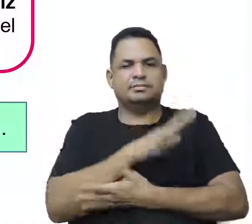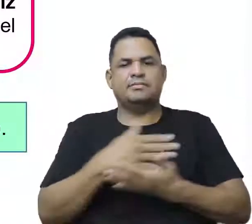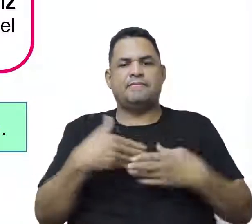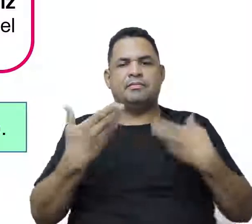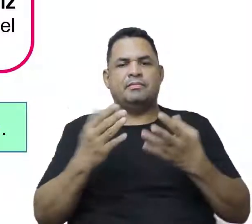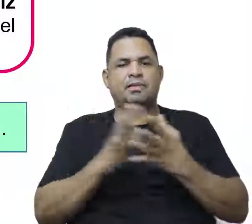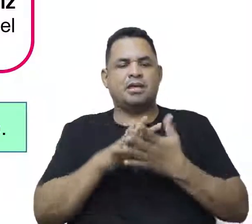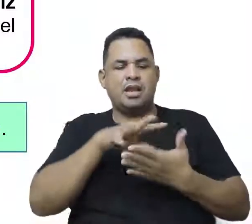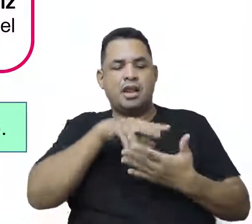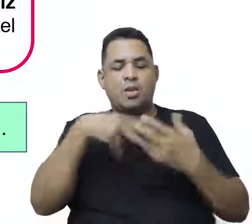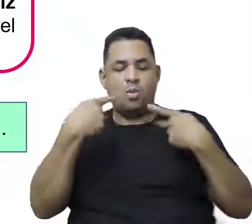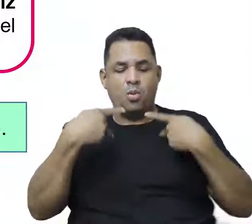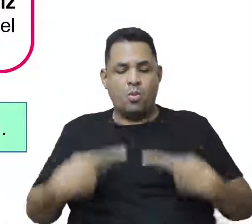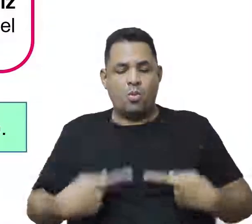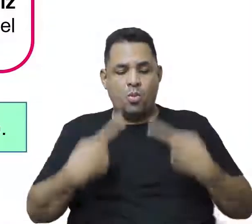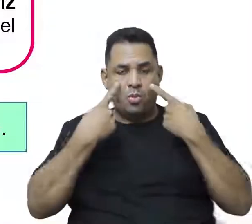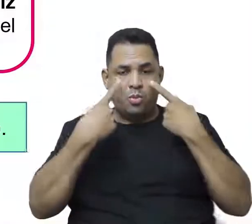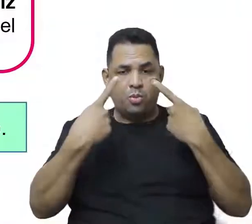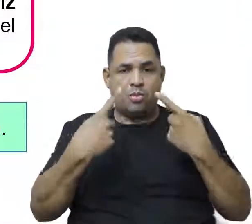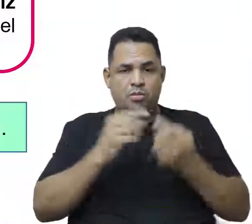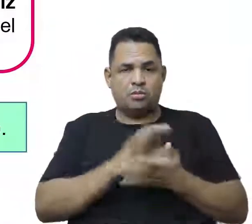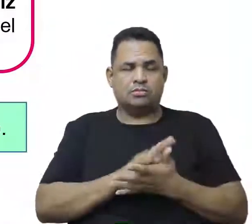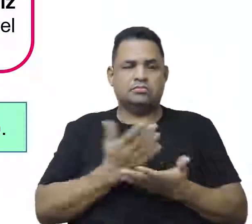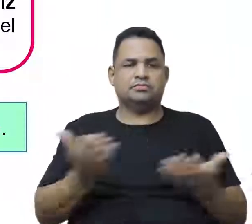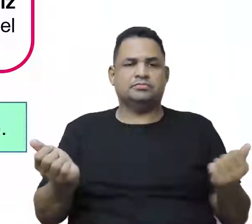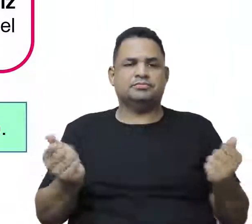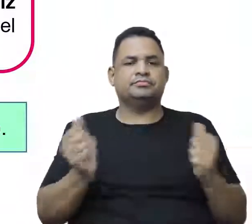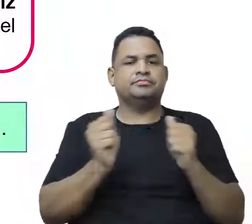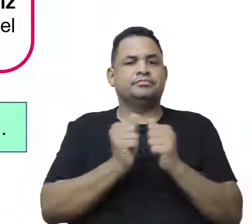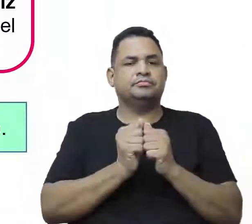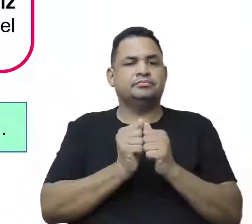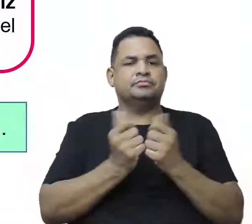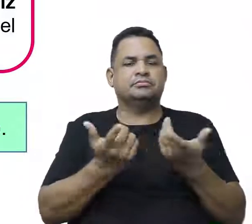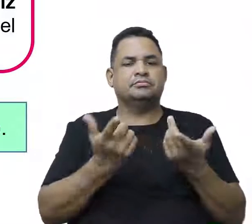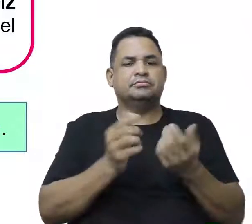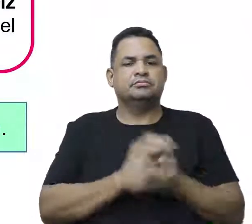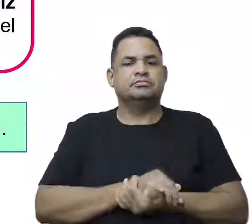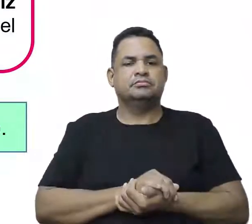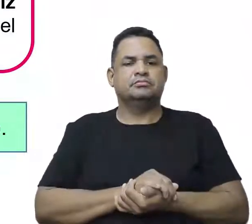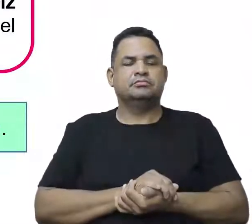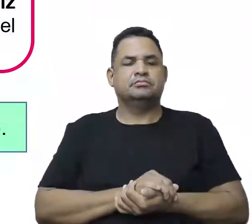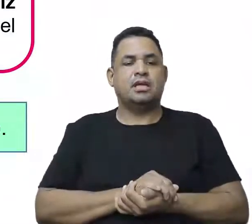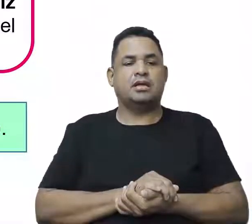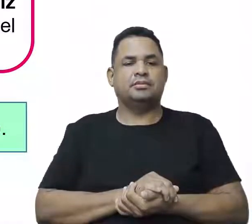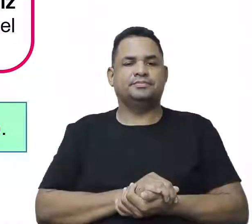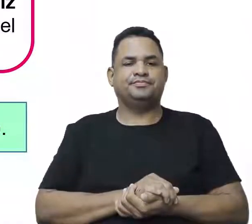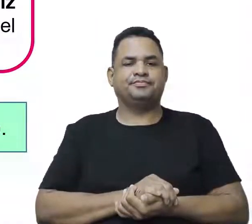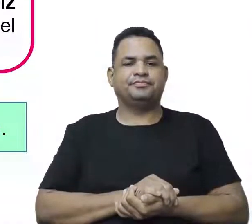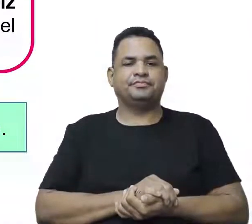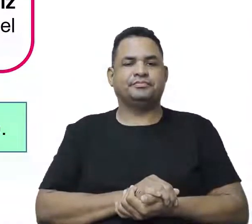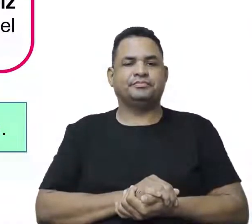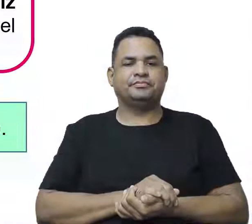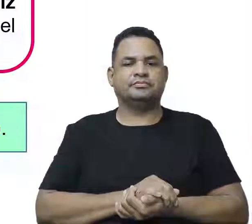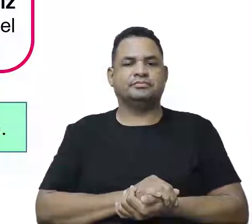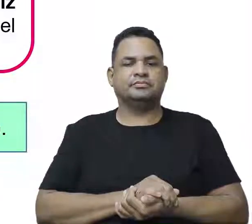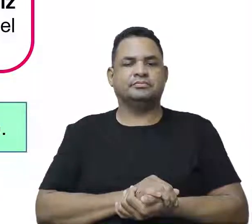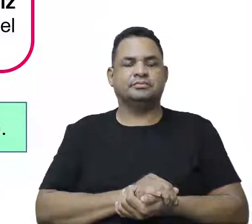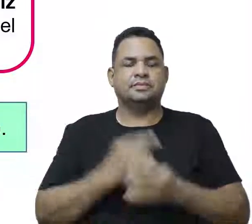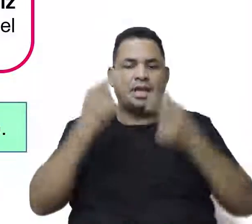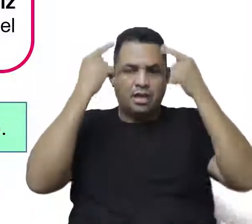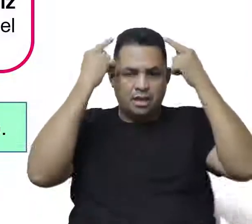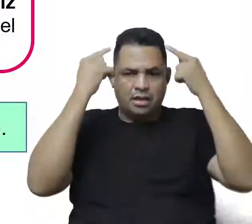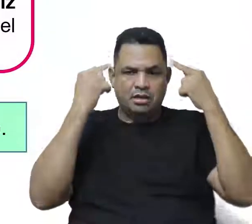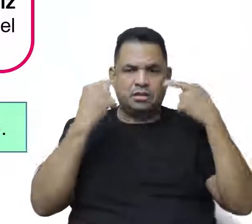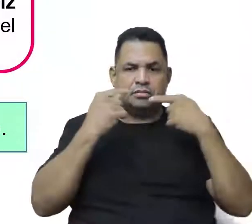na leitura corporal a gente faz esse gesto de aproximação de um membro com o outro, como também um cruzamento, né, prof? Exato. E a